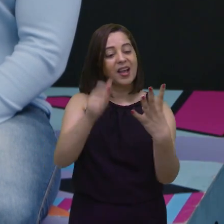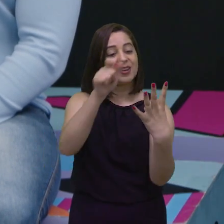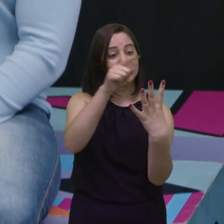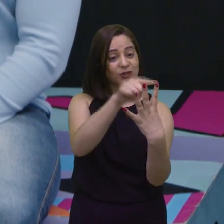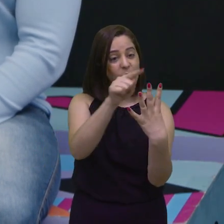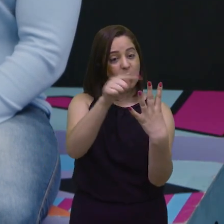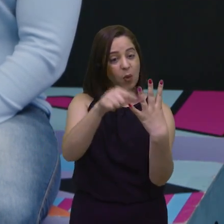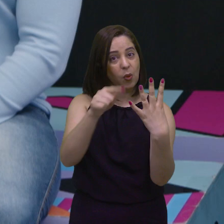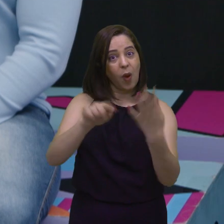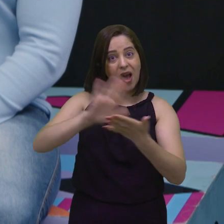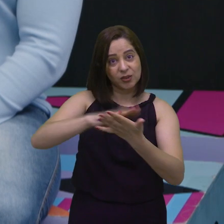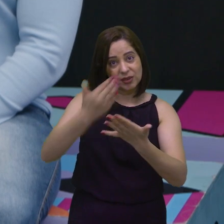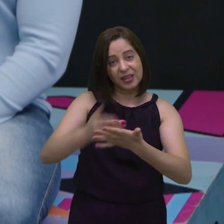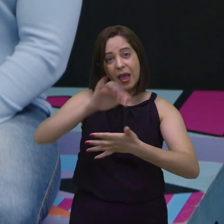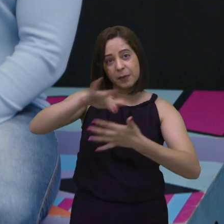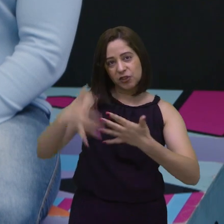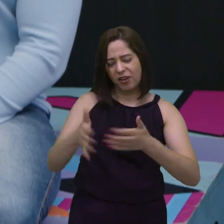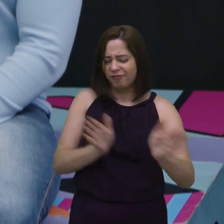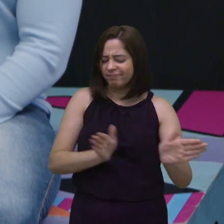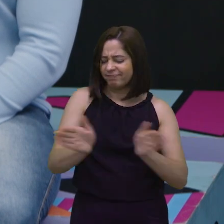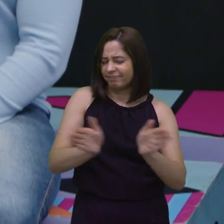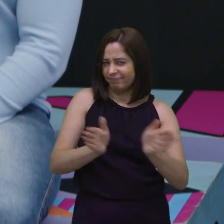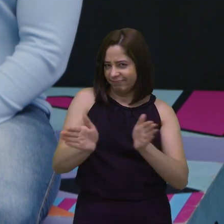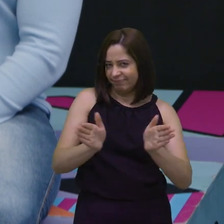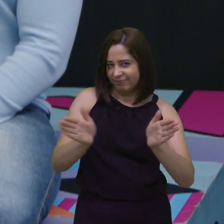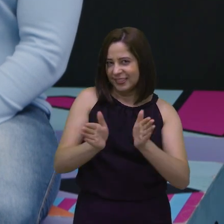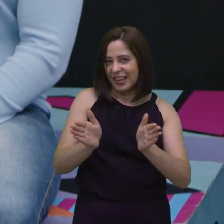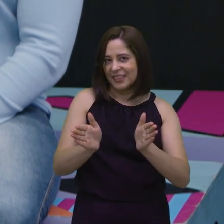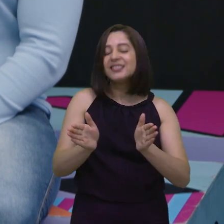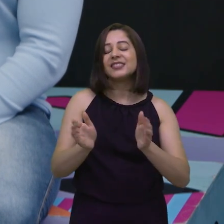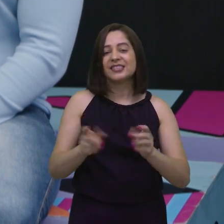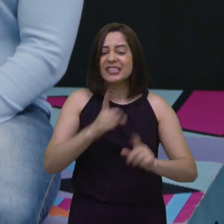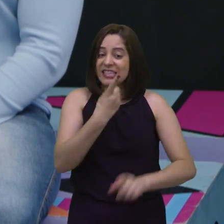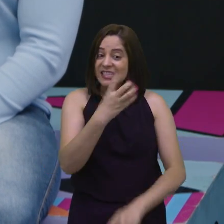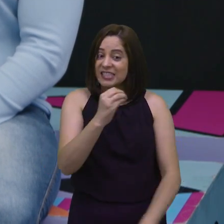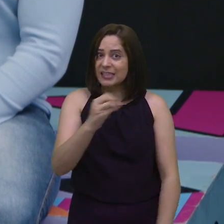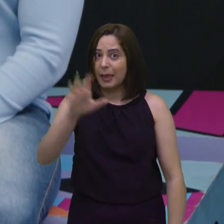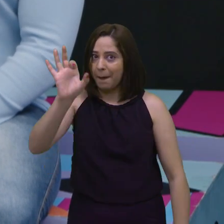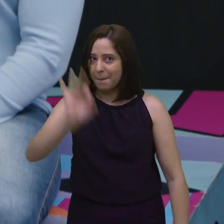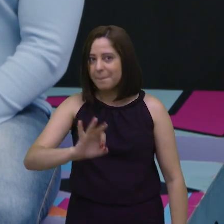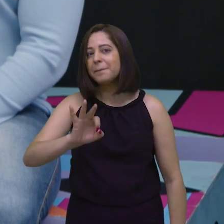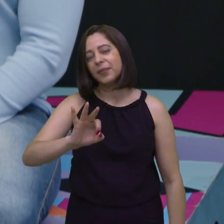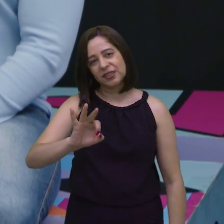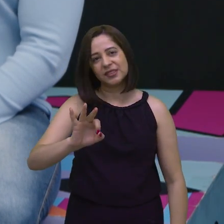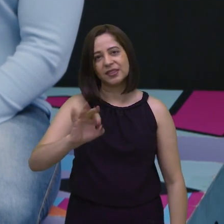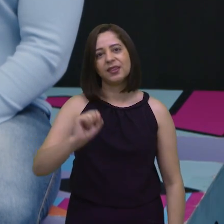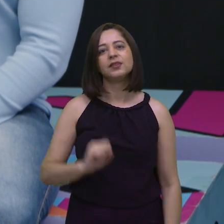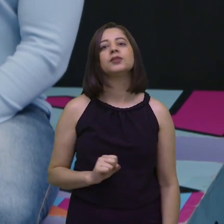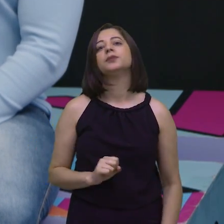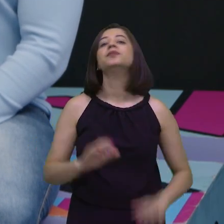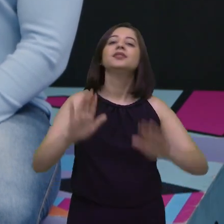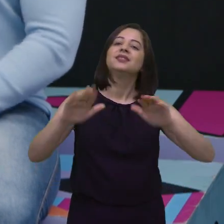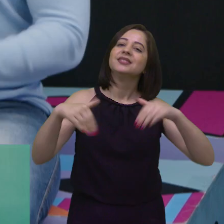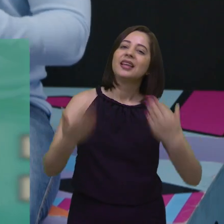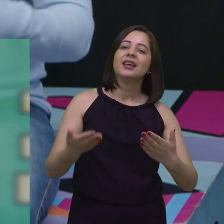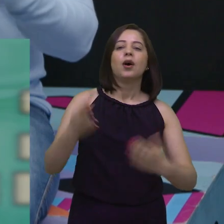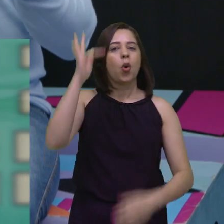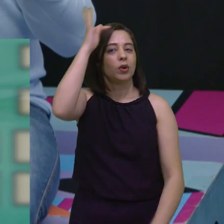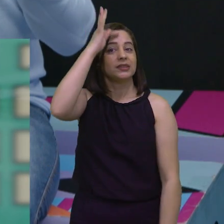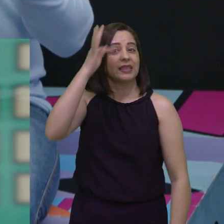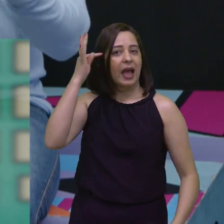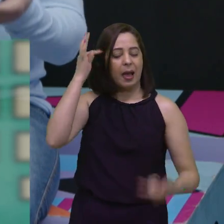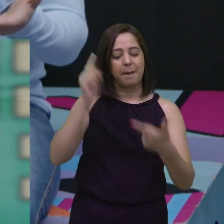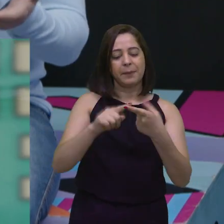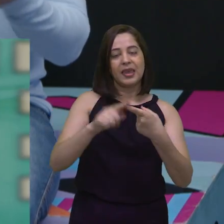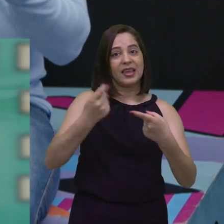nossos intérpretes de Libras que tornam o conteúdo aqui da TV Câmara São José sempre acessível à comunidade surda. Então,